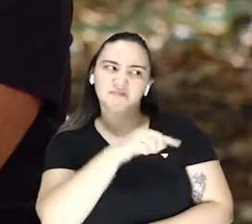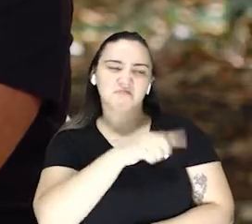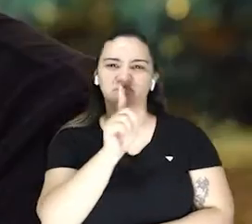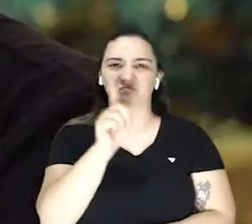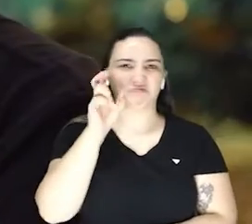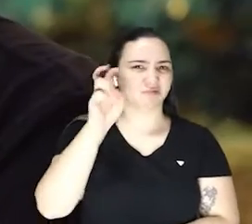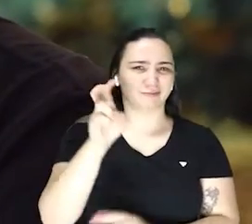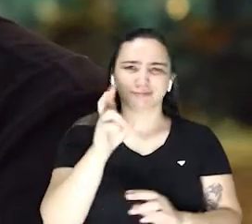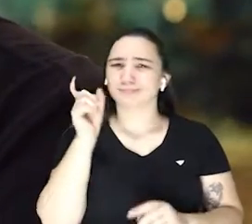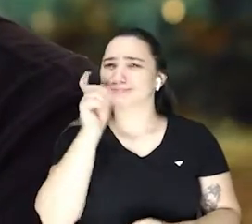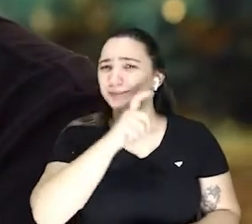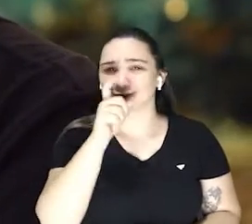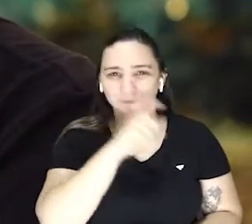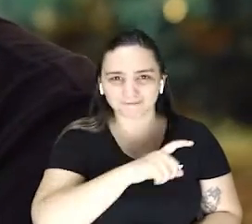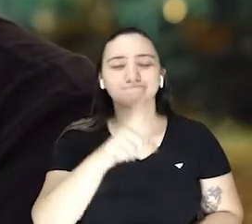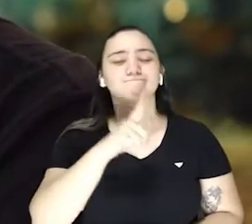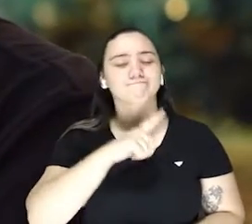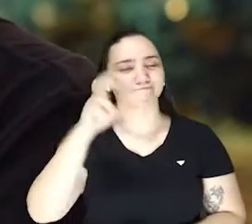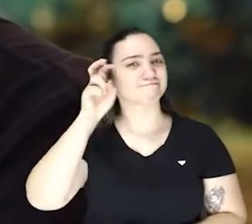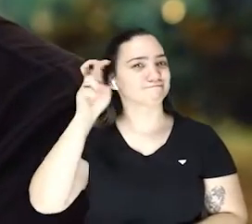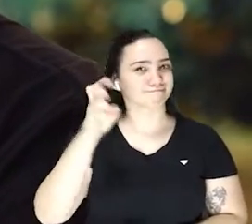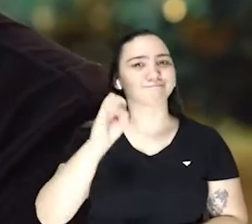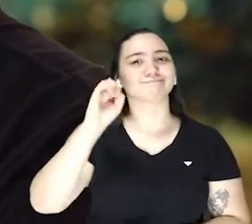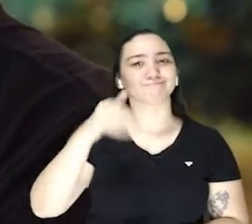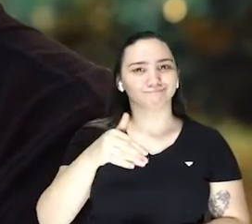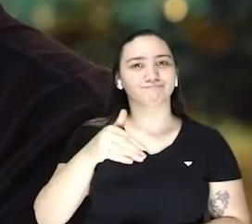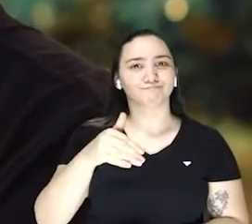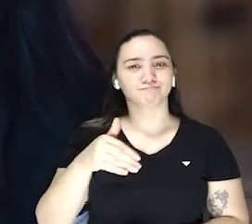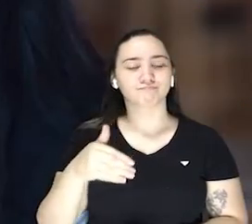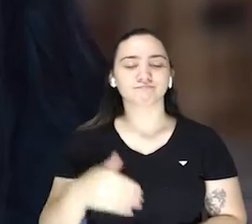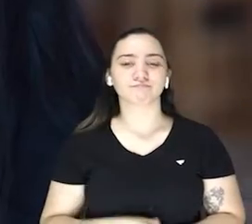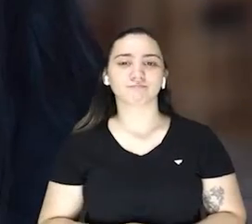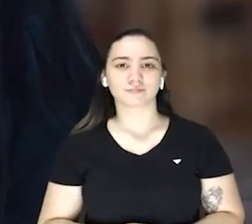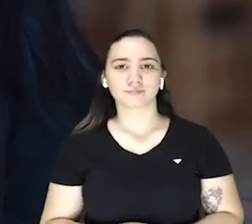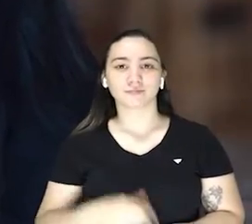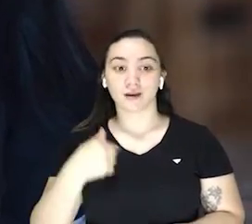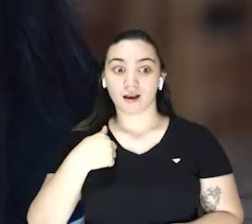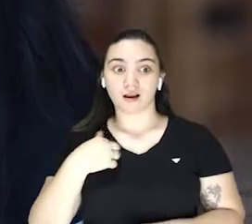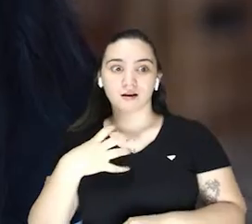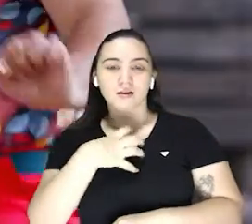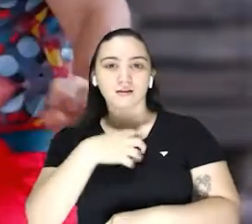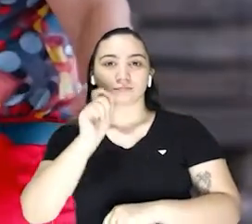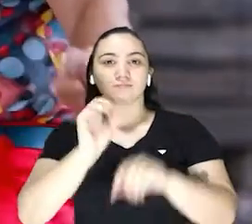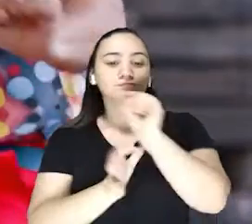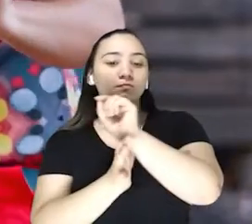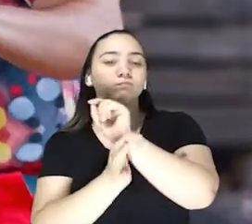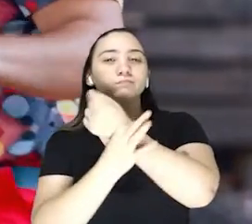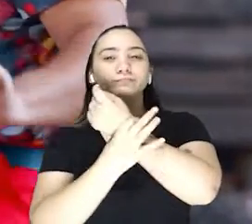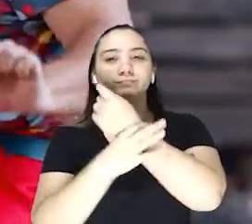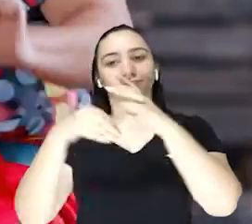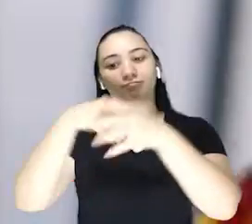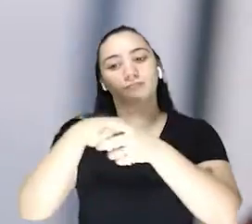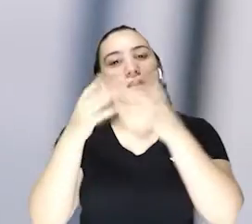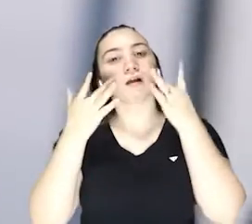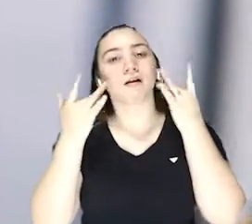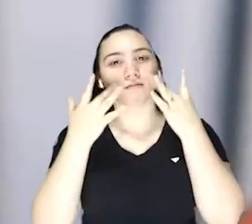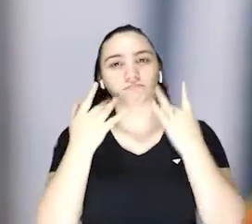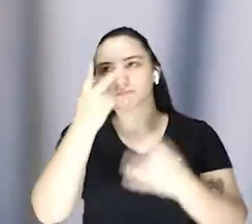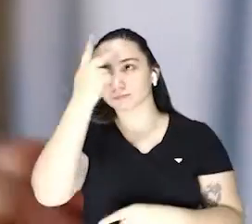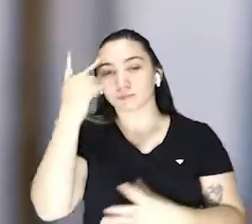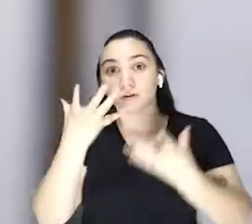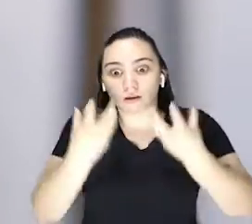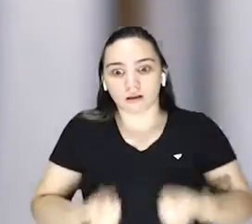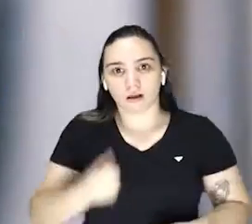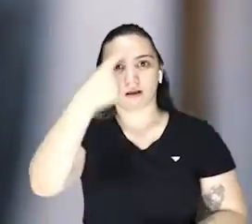inteligência deles e não confundir deficiência intelectual com falta de inteligência. Eu me sinto segura lá no teatro, as pessoas